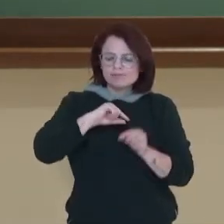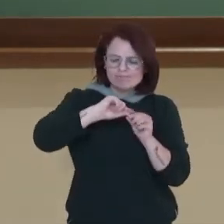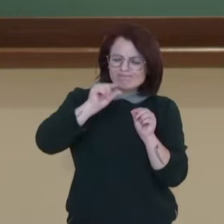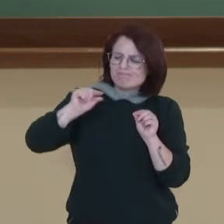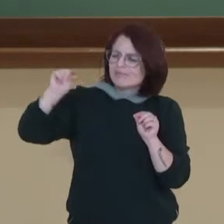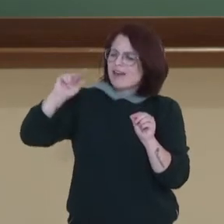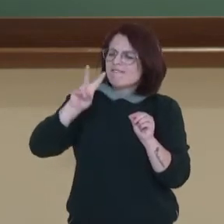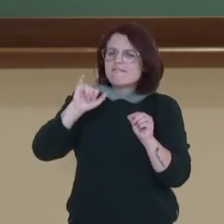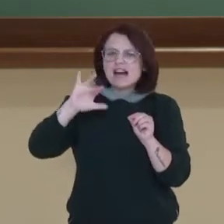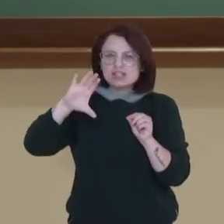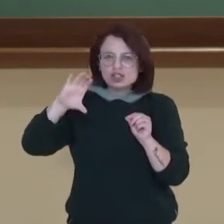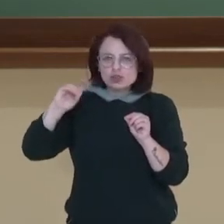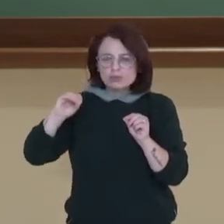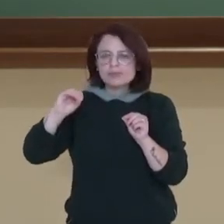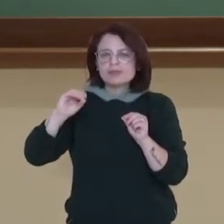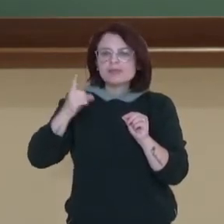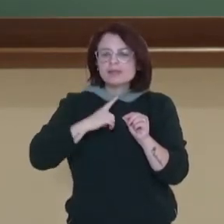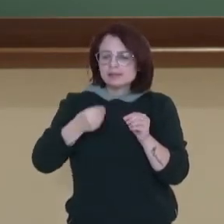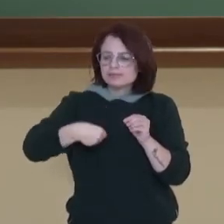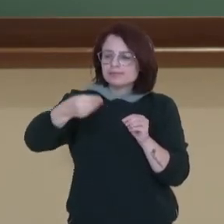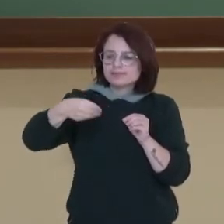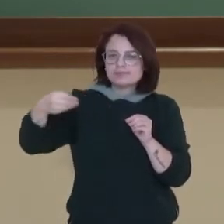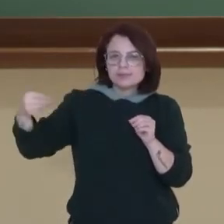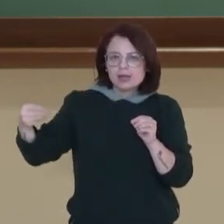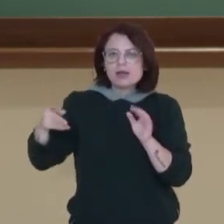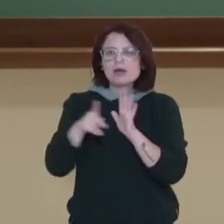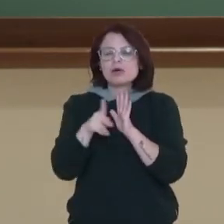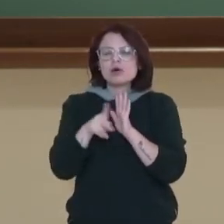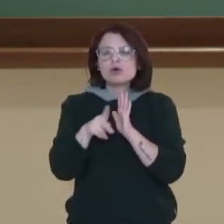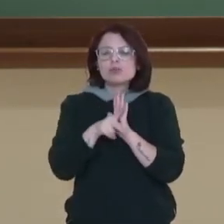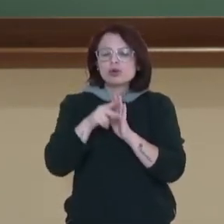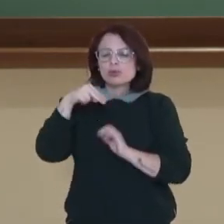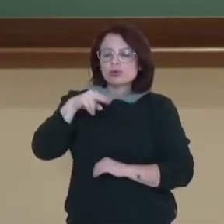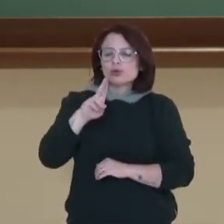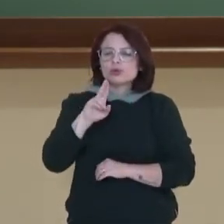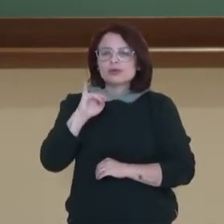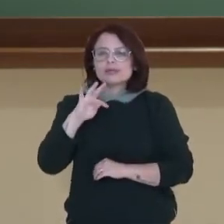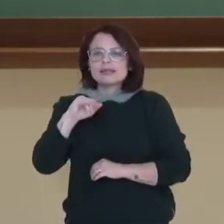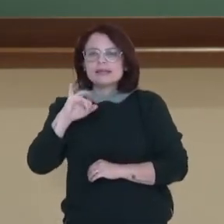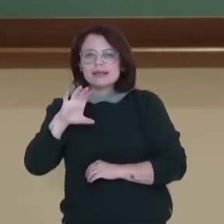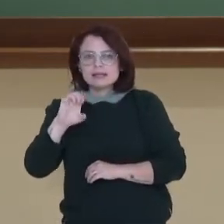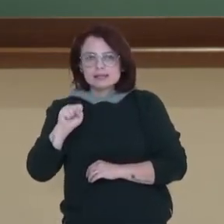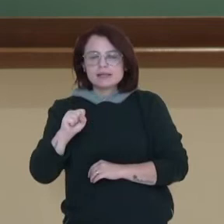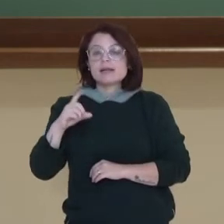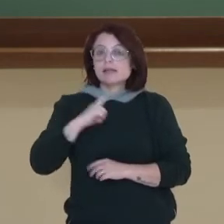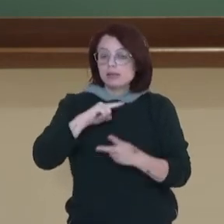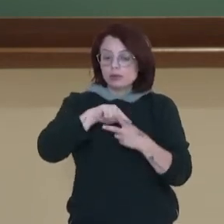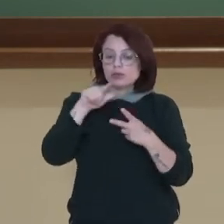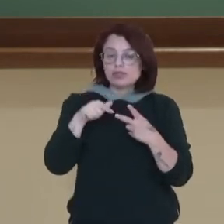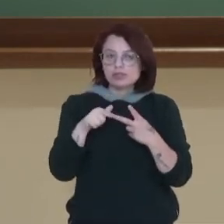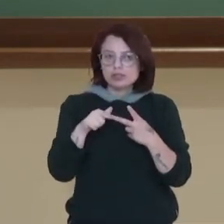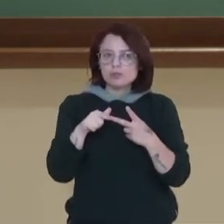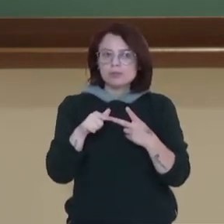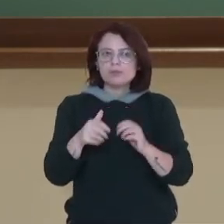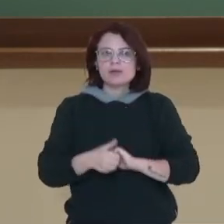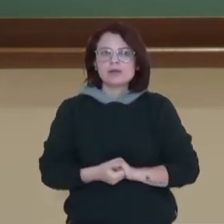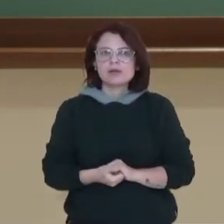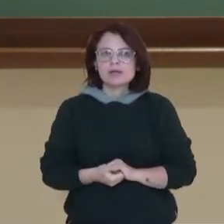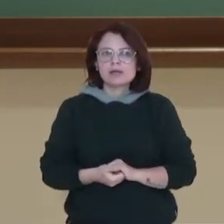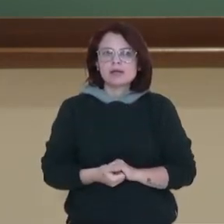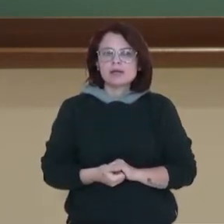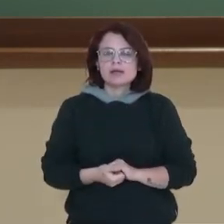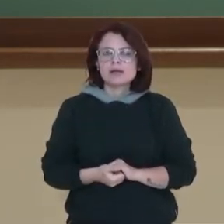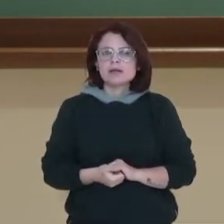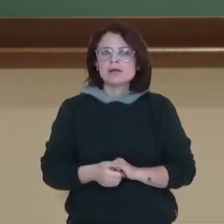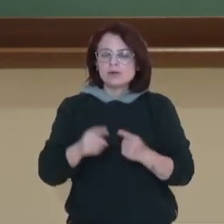são responsáveis por levar esses nutrientes, né, esses líquidos pela planta toda. E existem dois tipos básicos principais. Um que vai